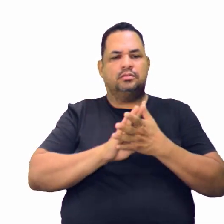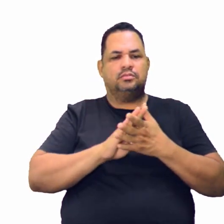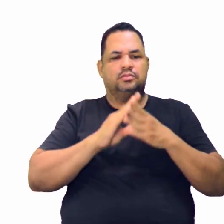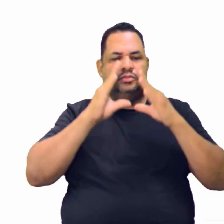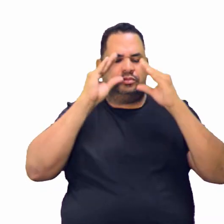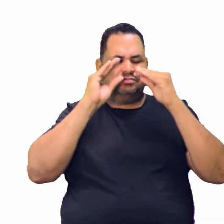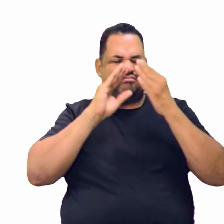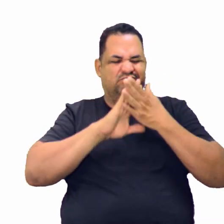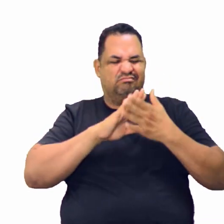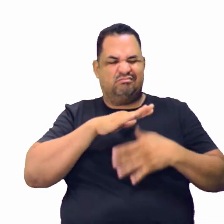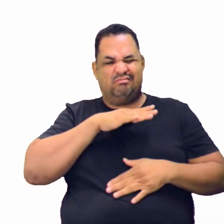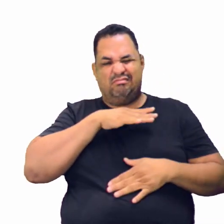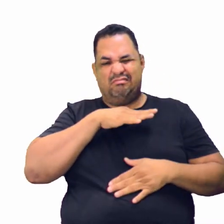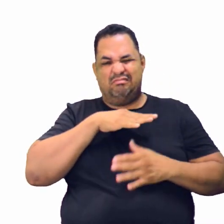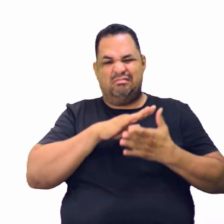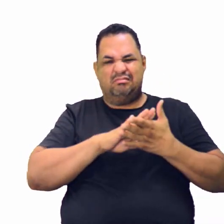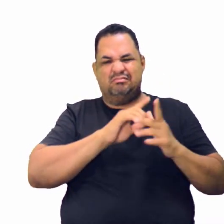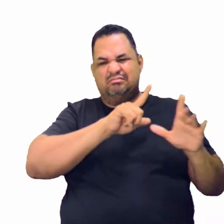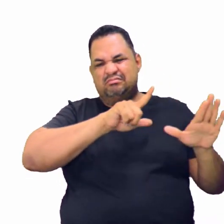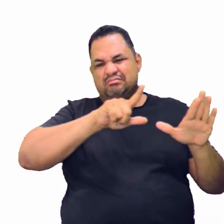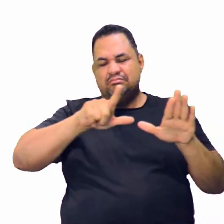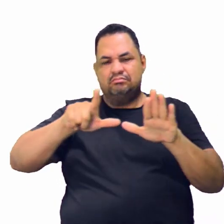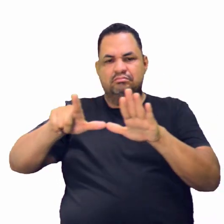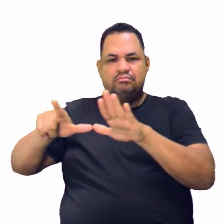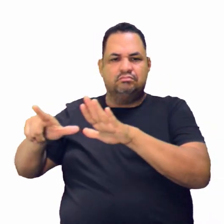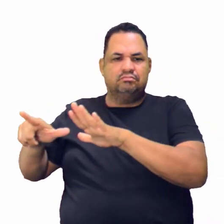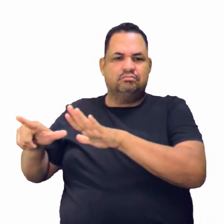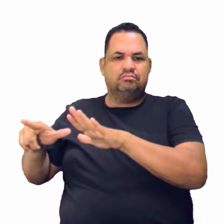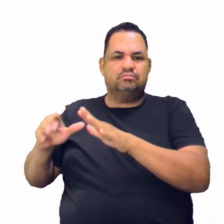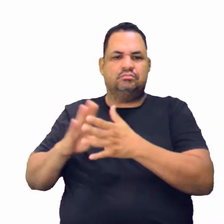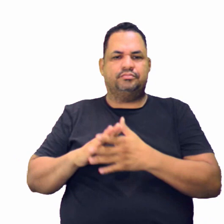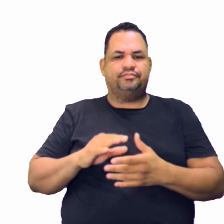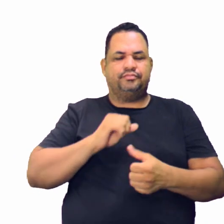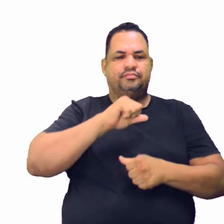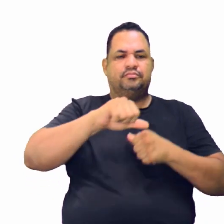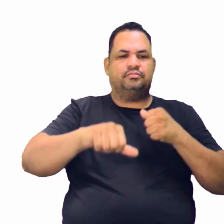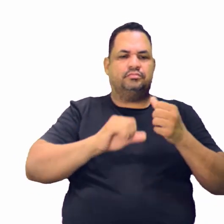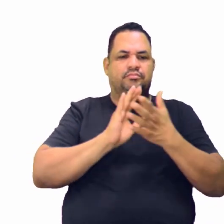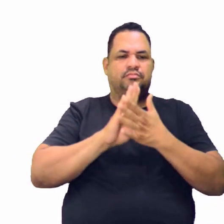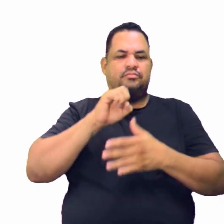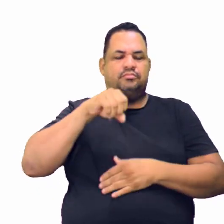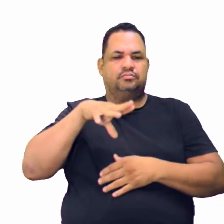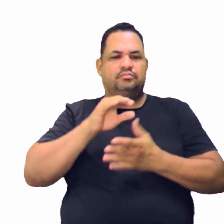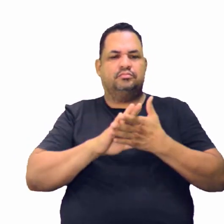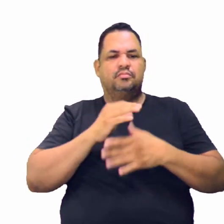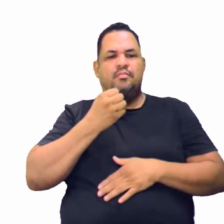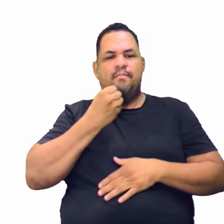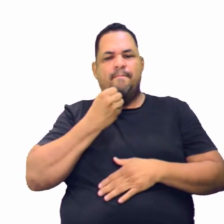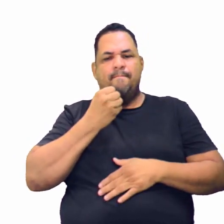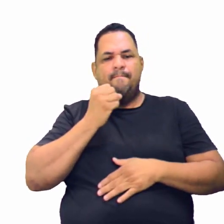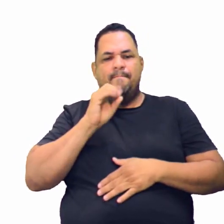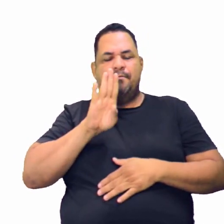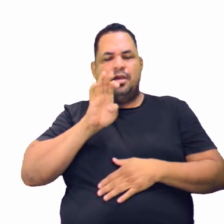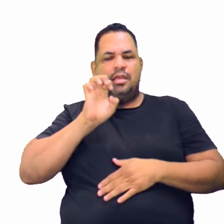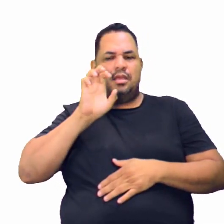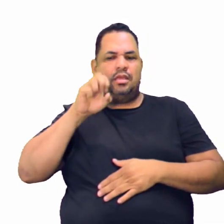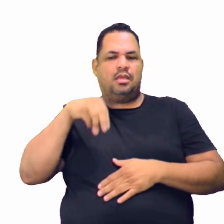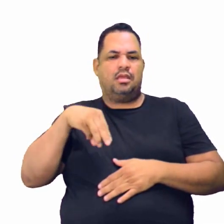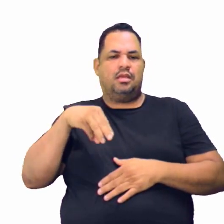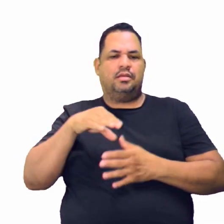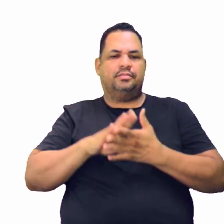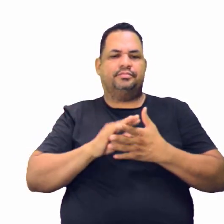mal a semana toda. Ó, trocando lá, advérbio, mal, bem. Dormi bem